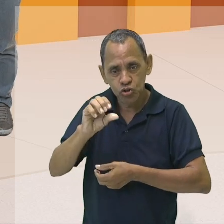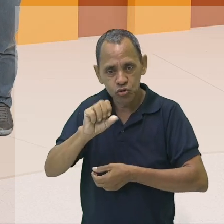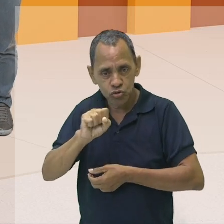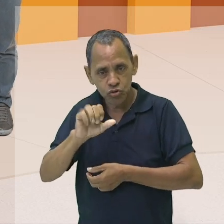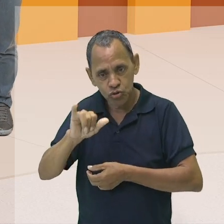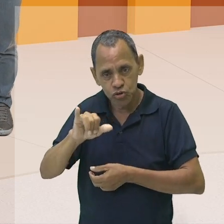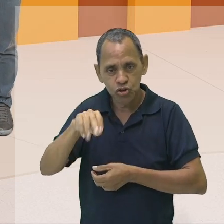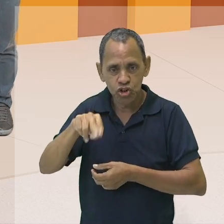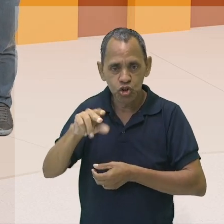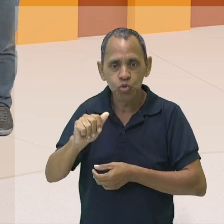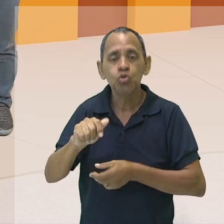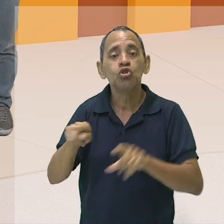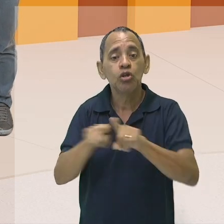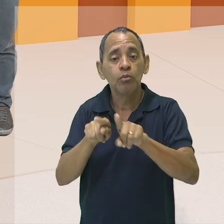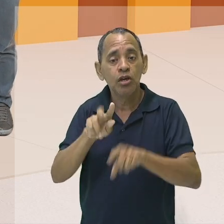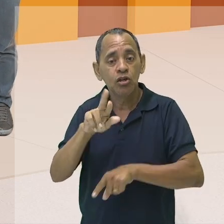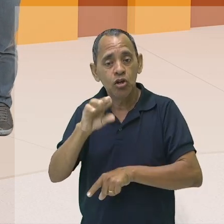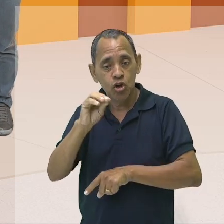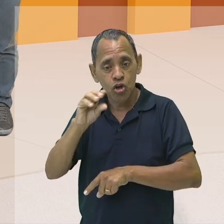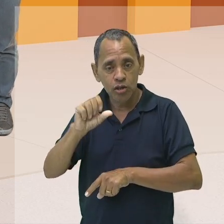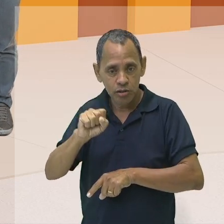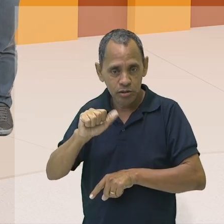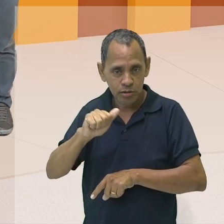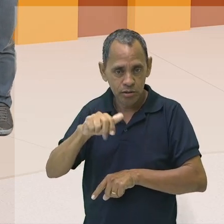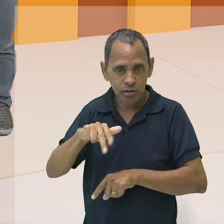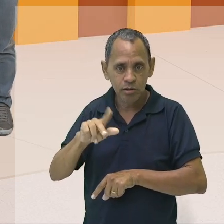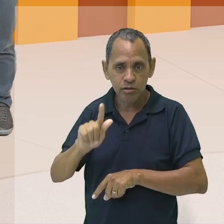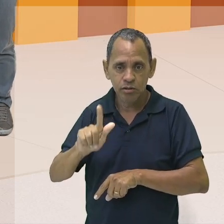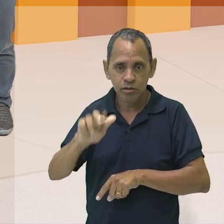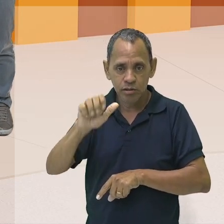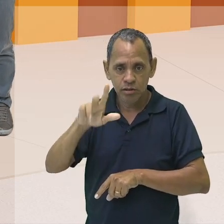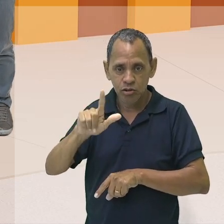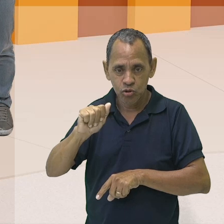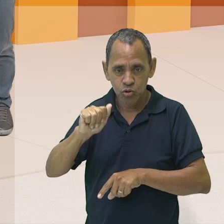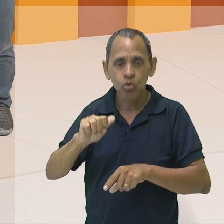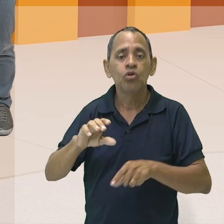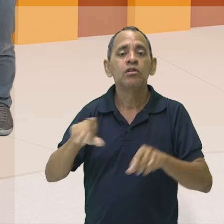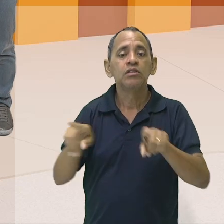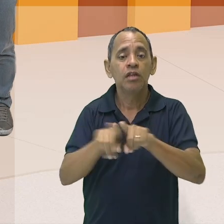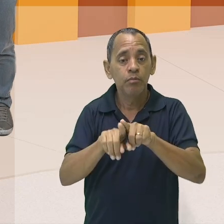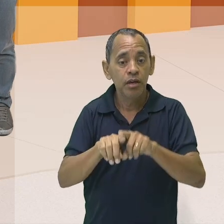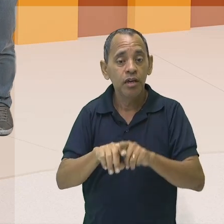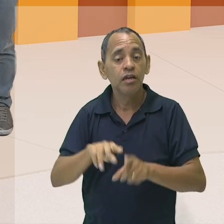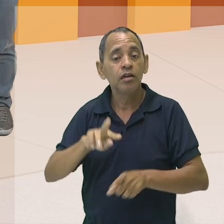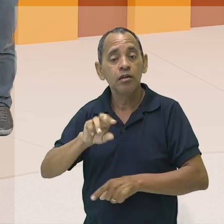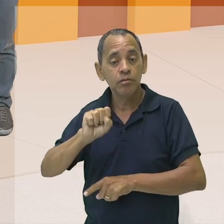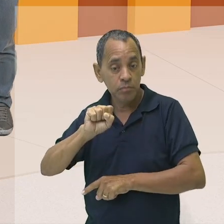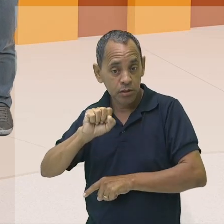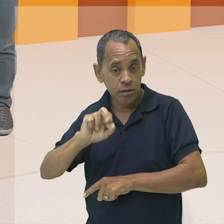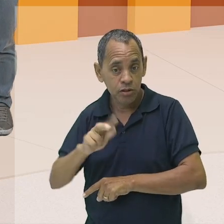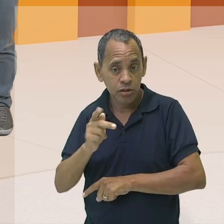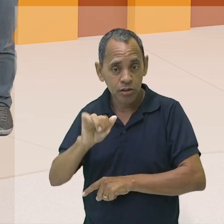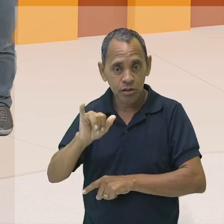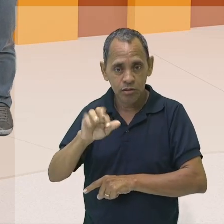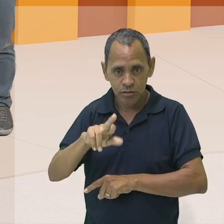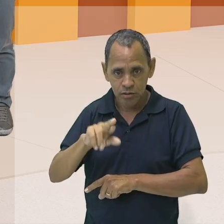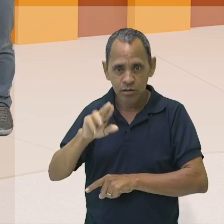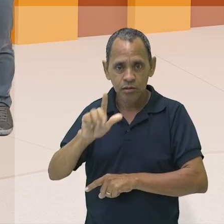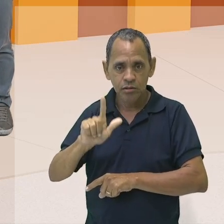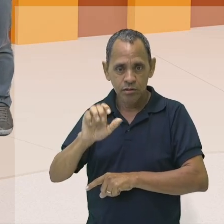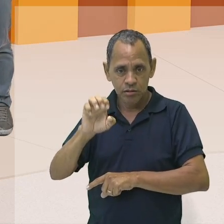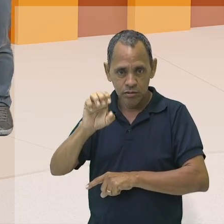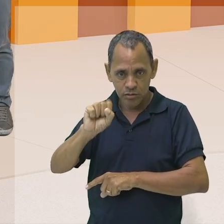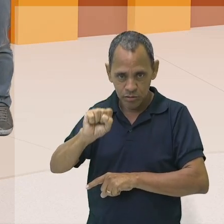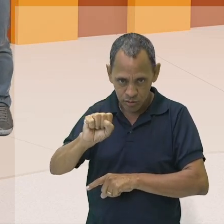professor Rosângelo, de Filosofia, professora Shirley, de História, que é quem vai falar agora para a gente, né? E eu quero saber por que